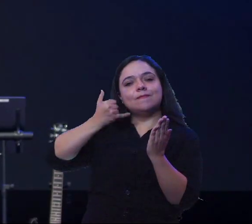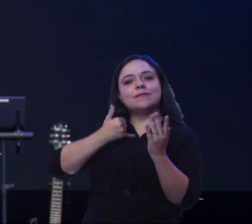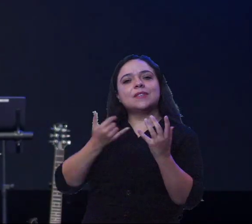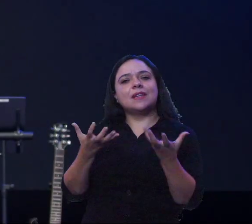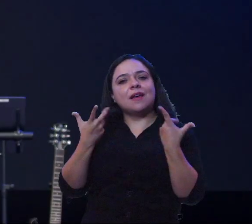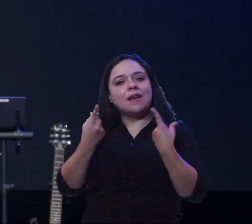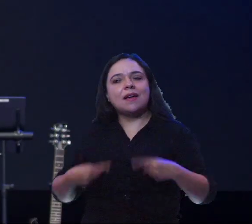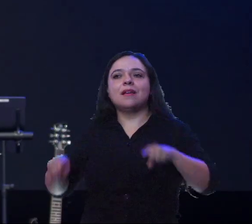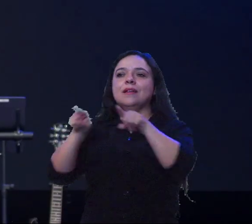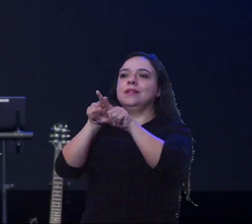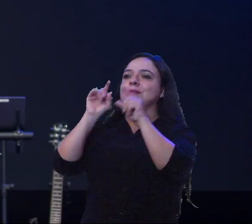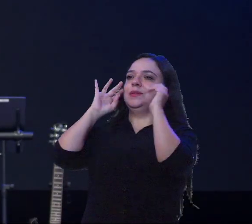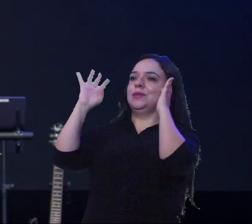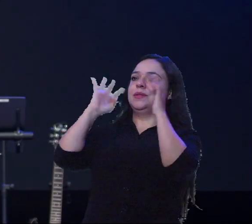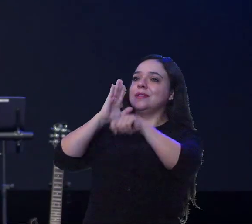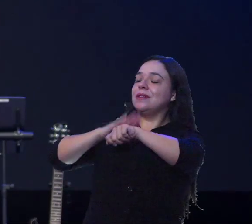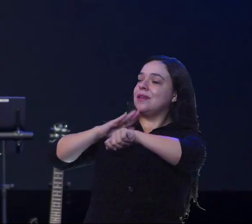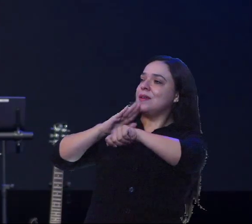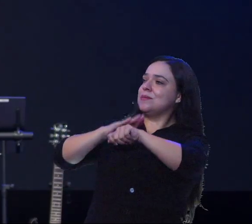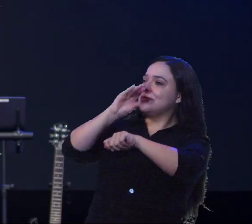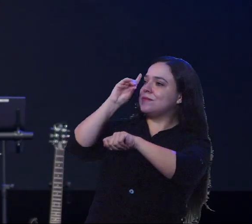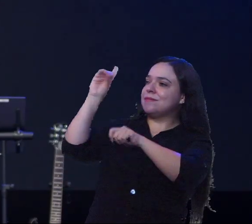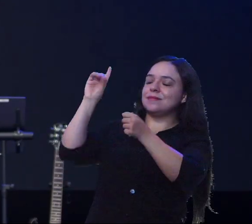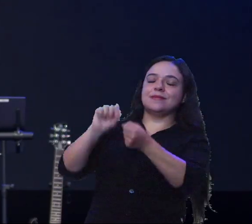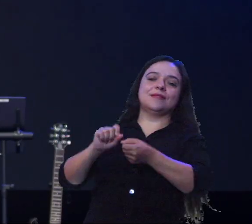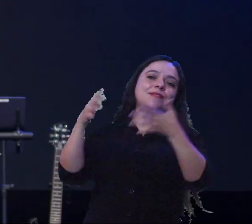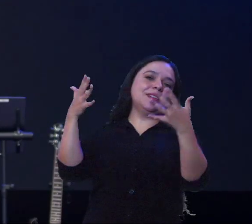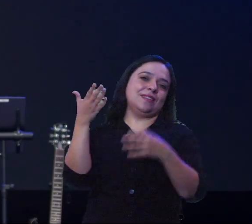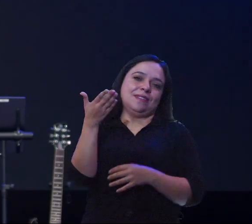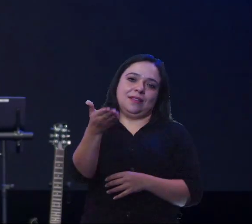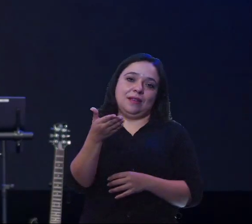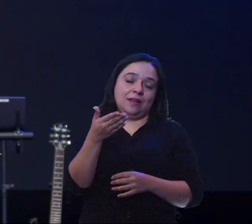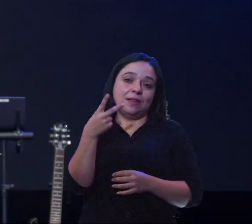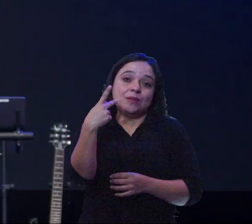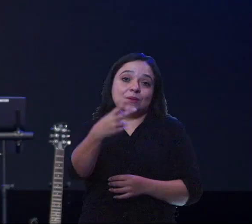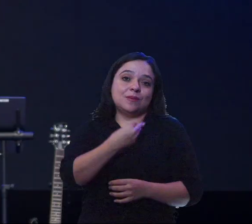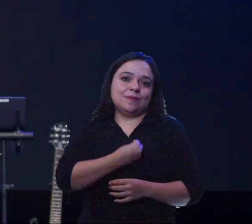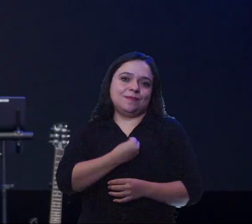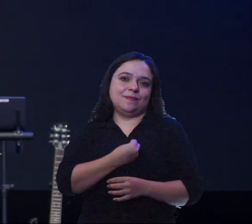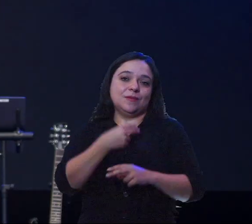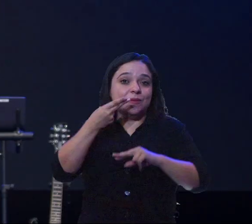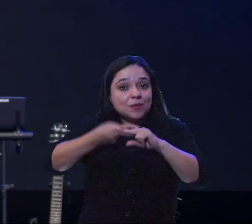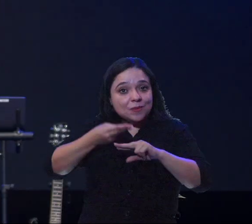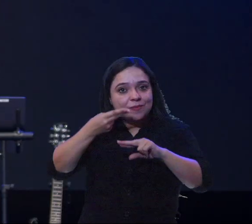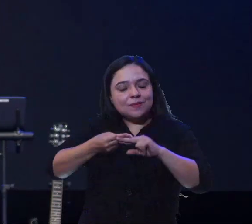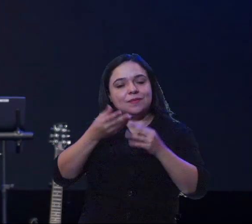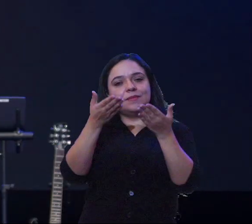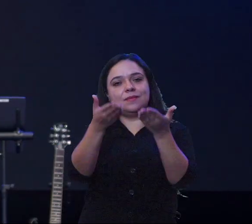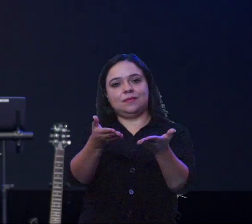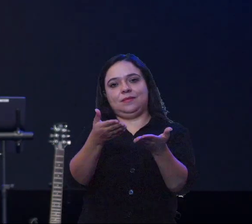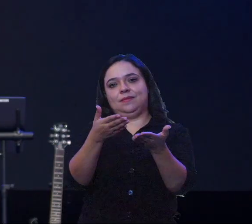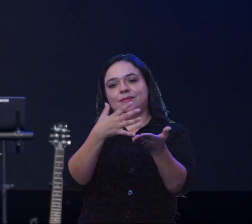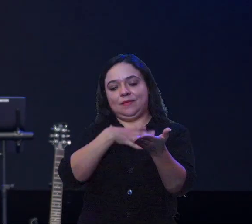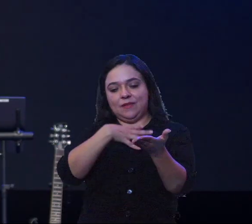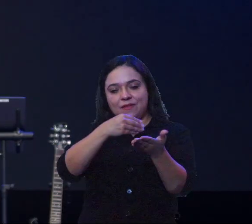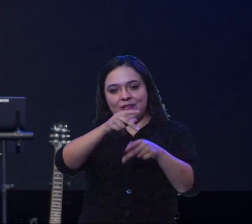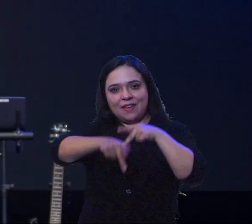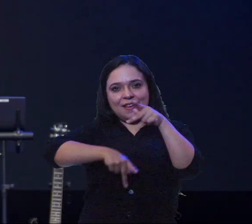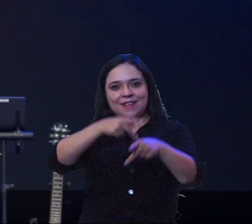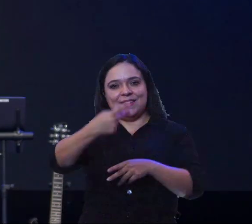tempo de Deus que Ele quer realizar aquilo que Ele quer fazer através dos seus filhos.